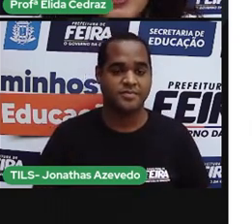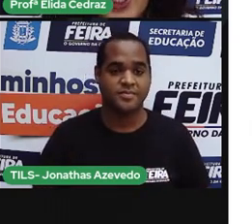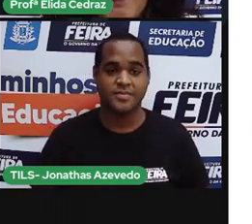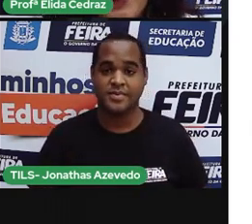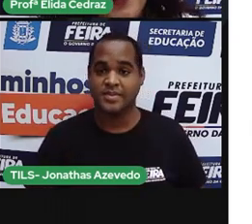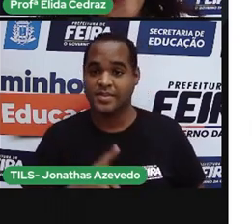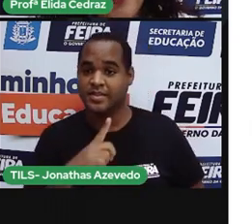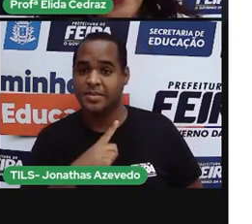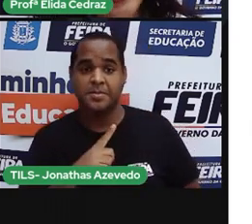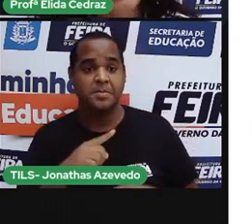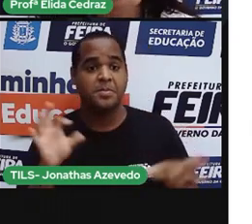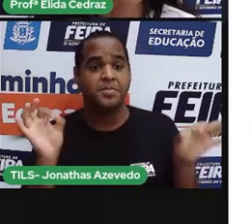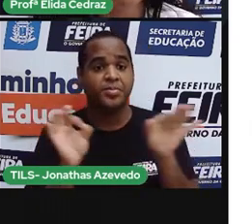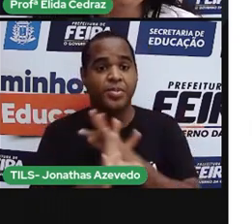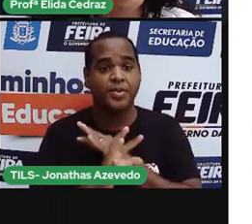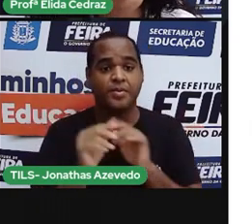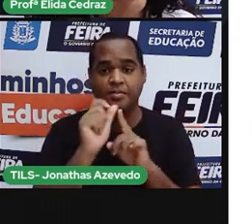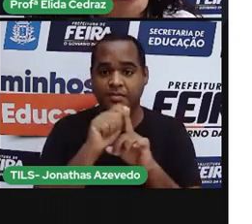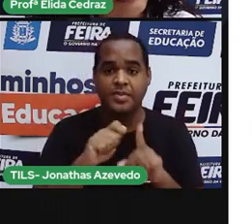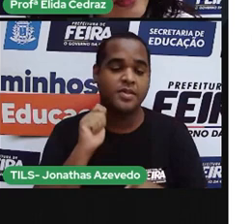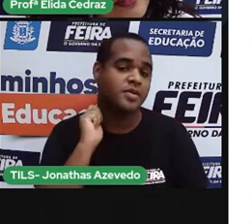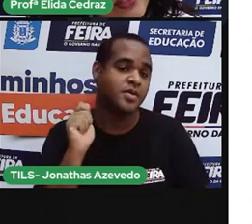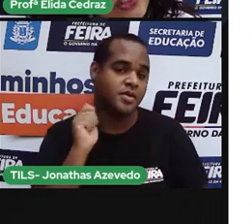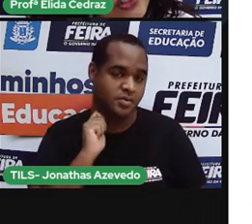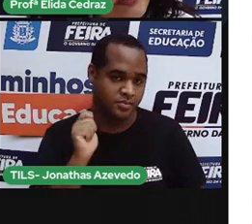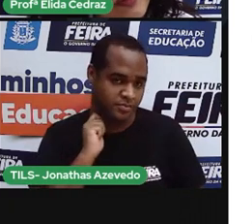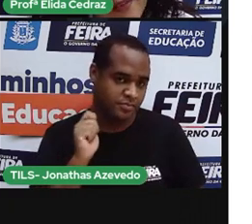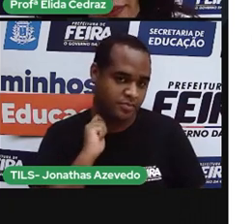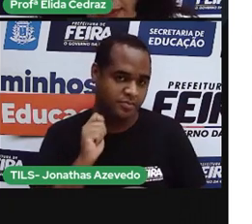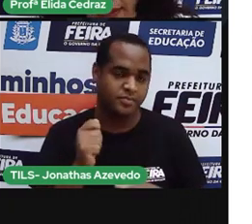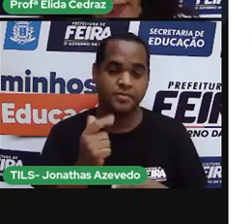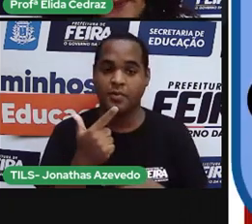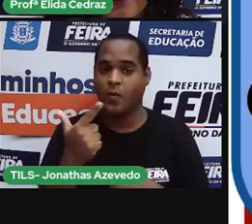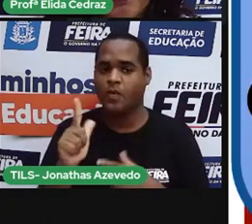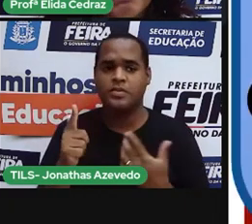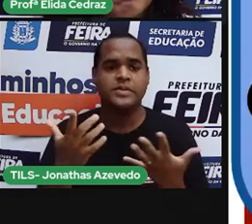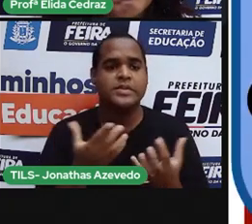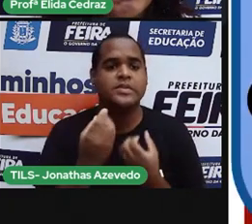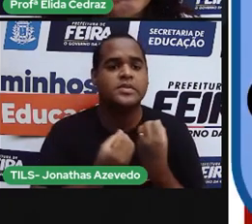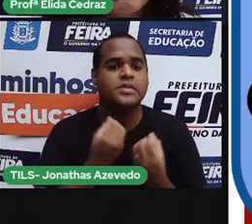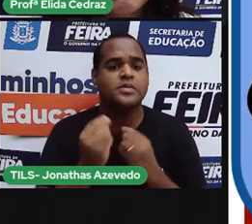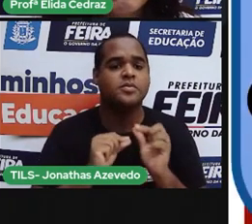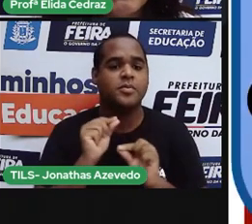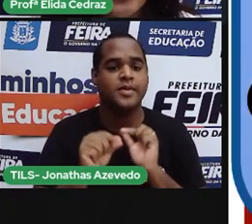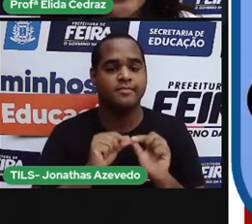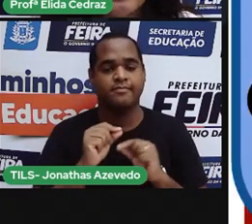acabou. Acabou o mês de abril, Proenda. E agora, o que que a gente vai fazer?